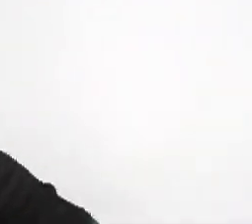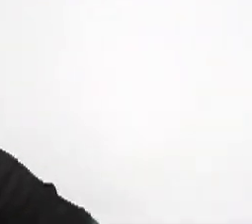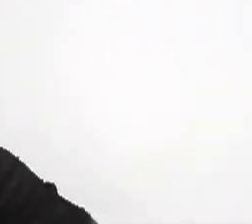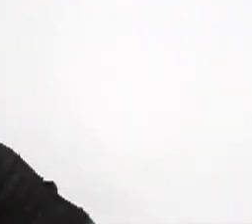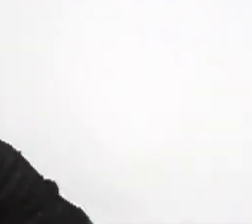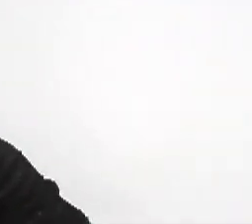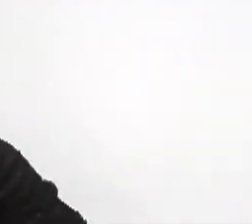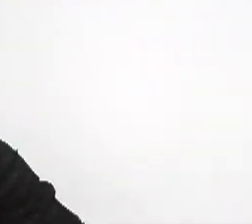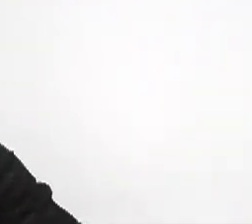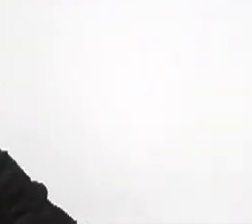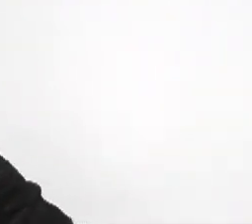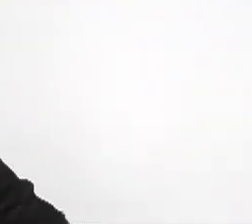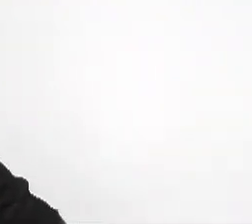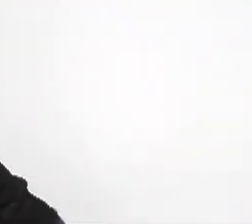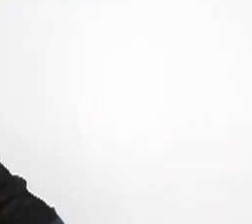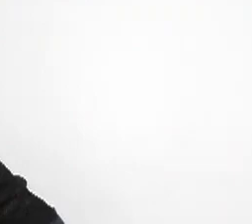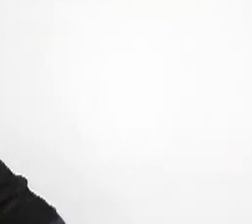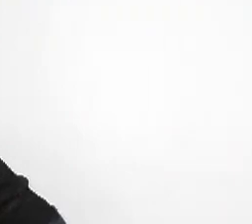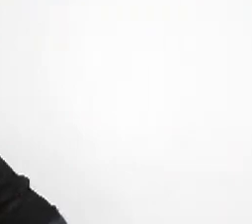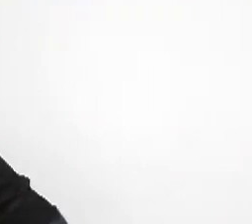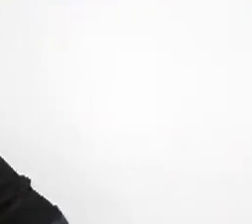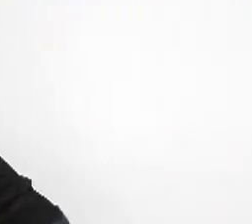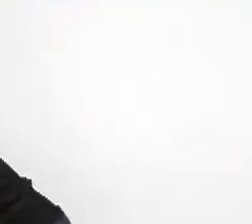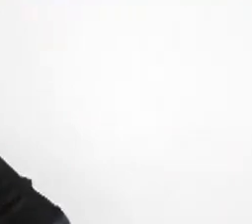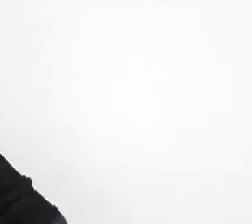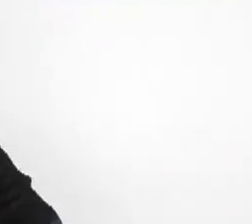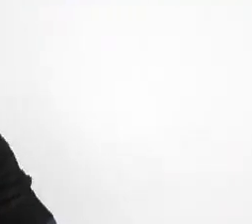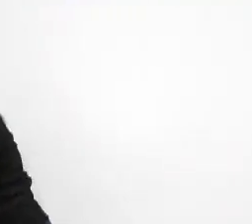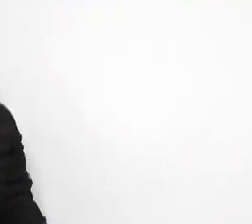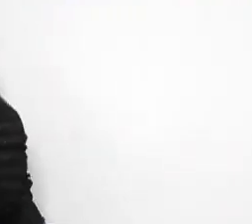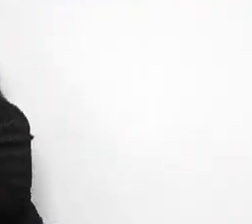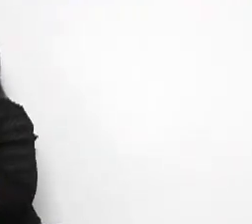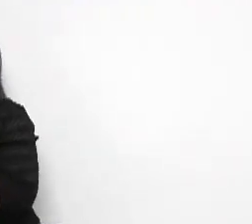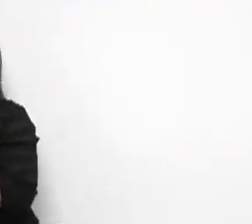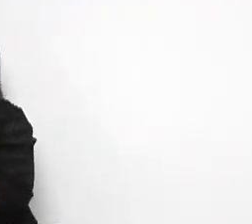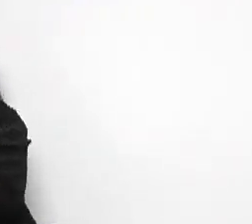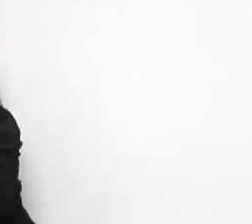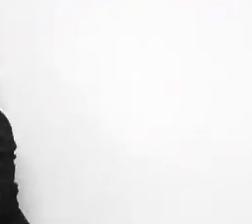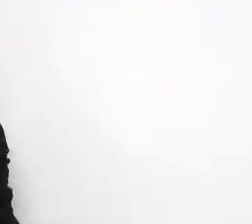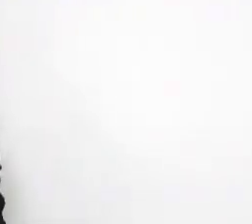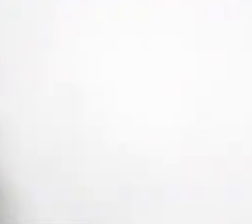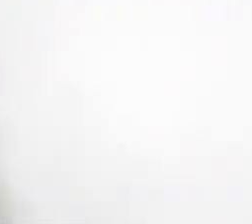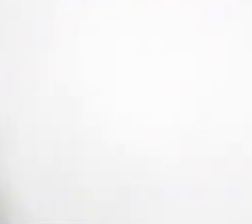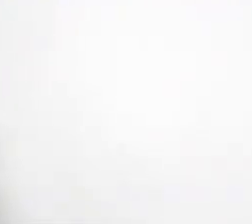Acho que um pouquinho mais, por favor. A minha. Não, a dele, precisa ouvir a dele.